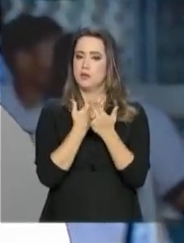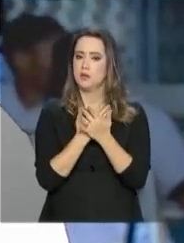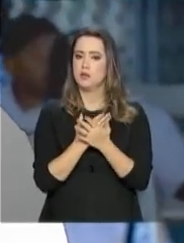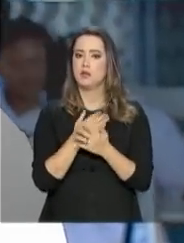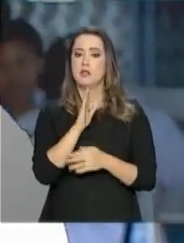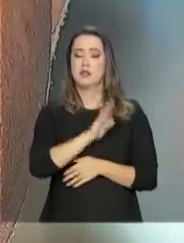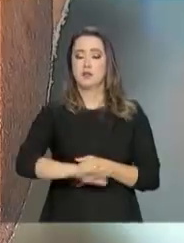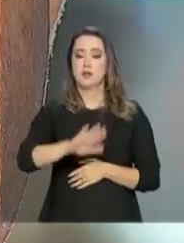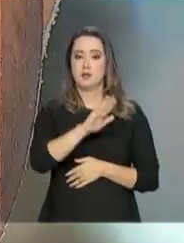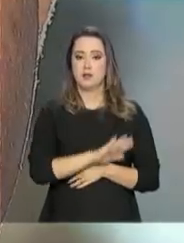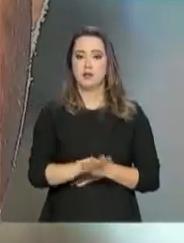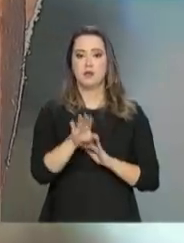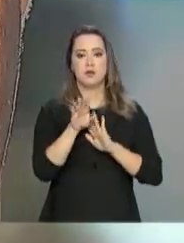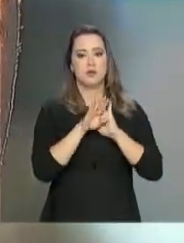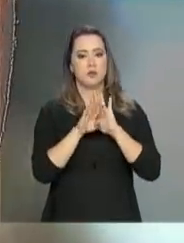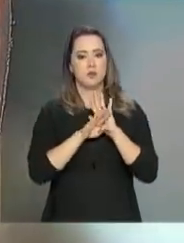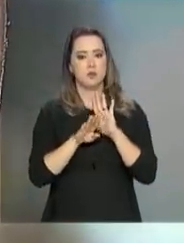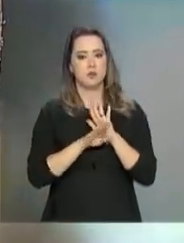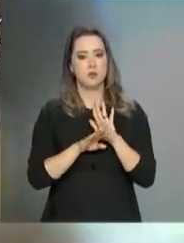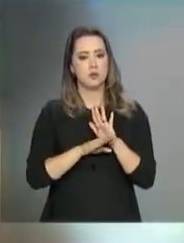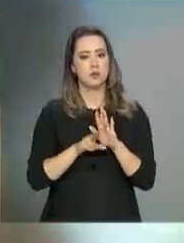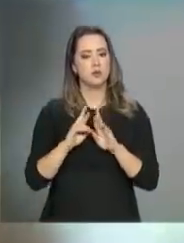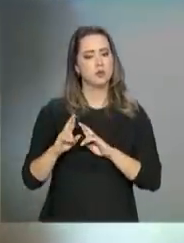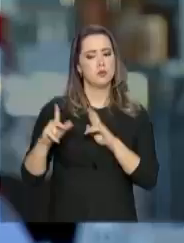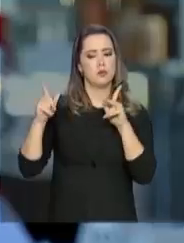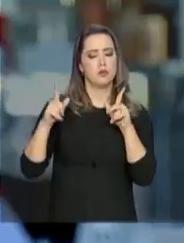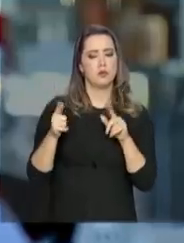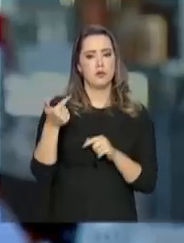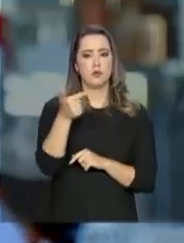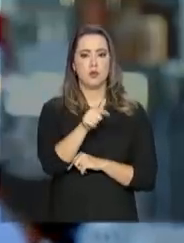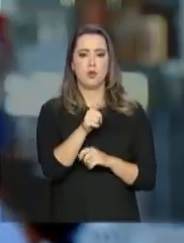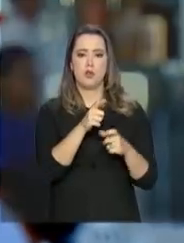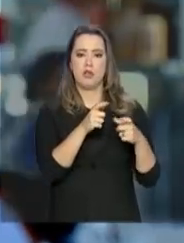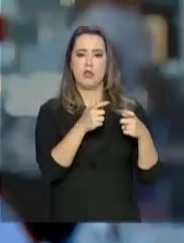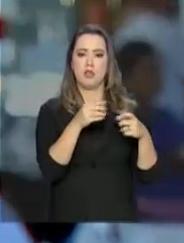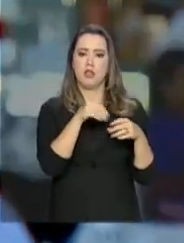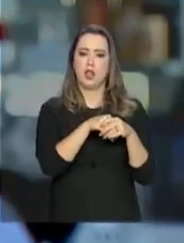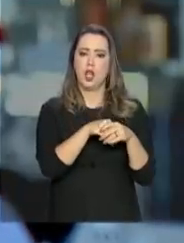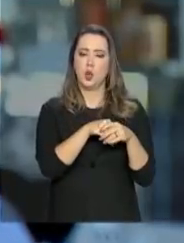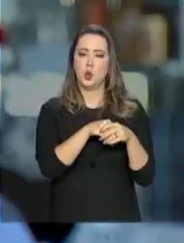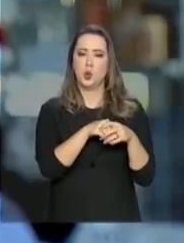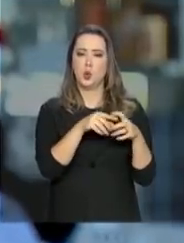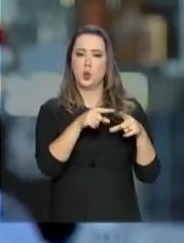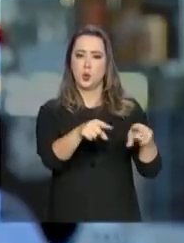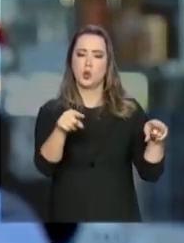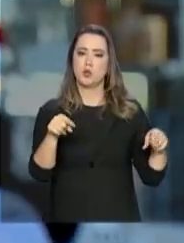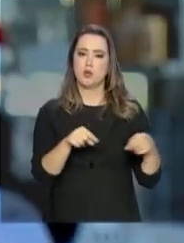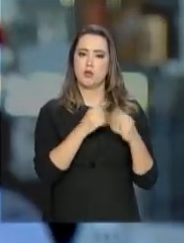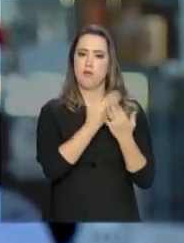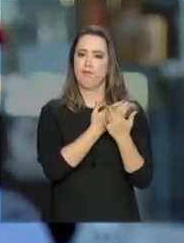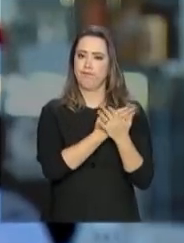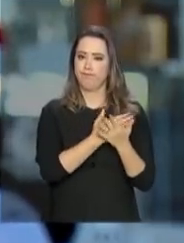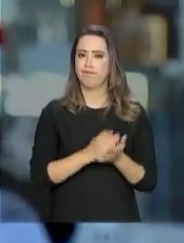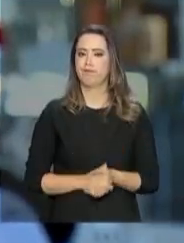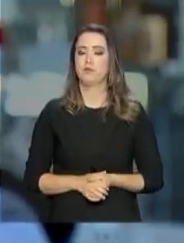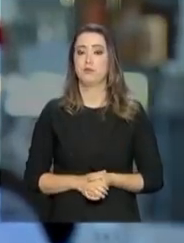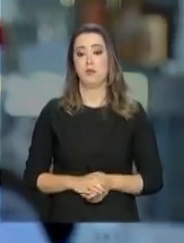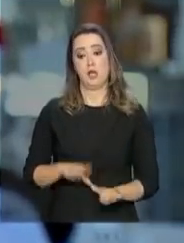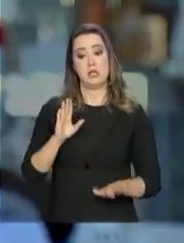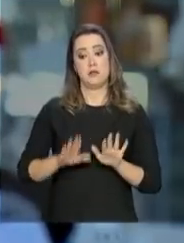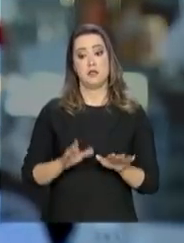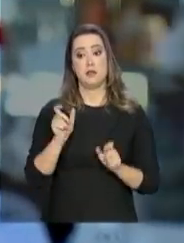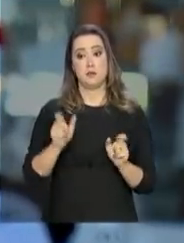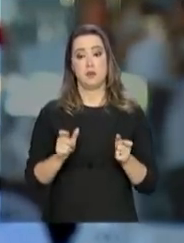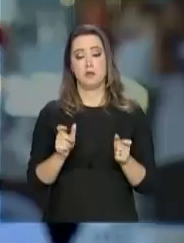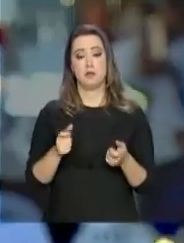do projeto tem um comportamento diferenciado em sala de aula em relação a comportamentos alguns momentos que precisa o aluno